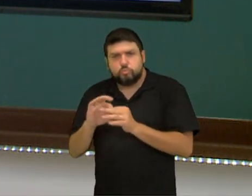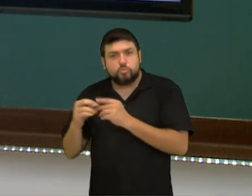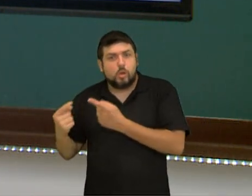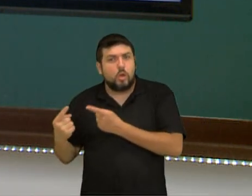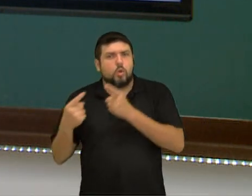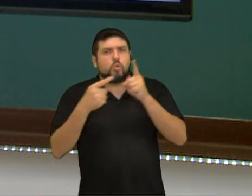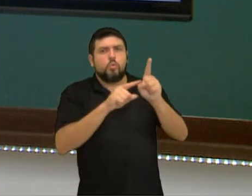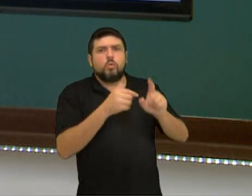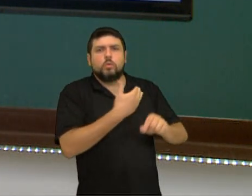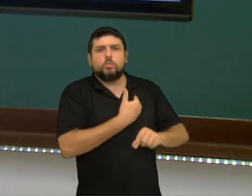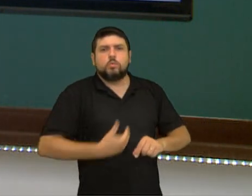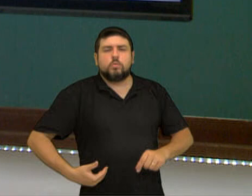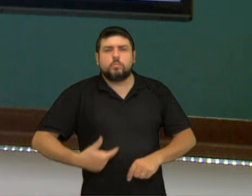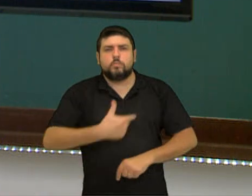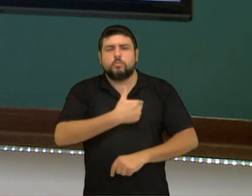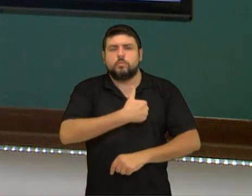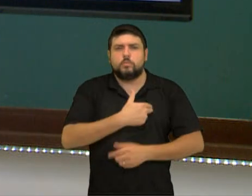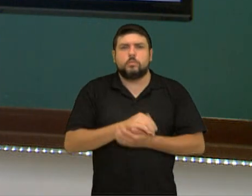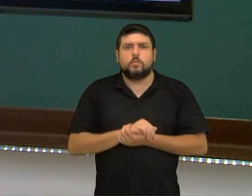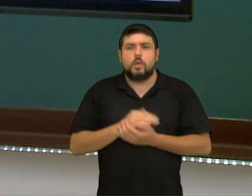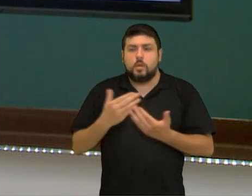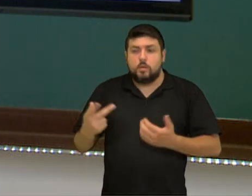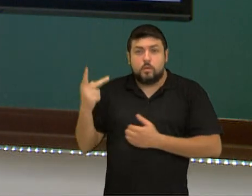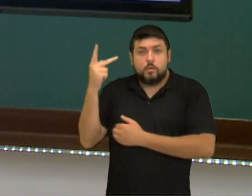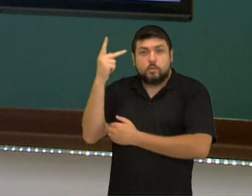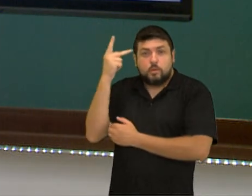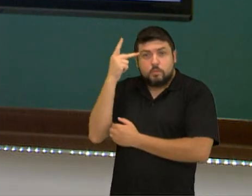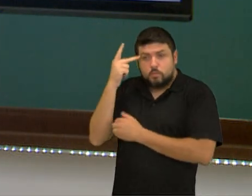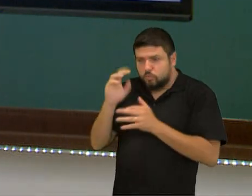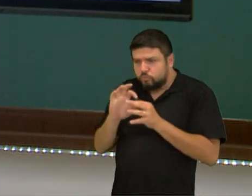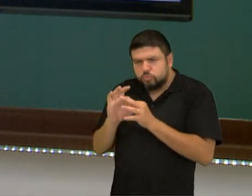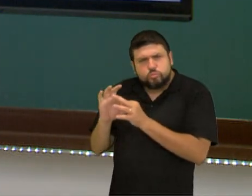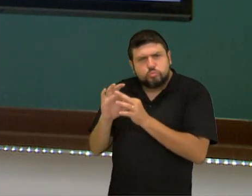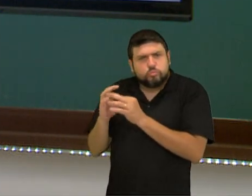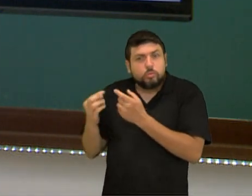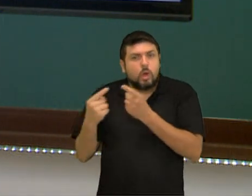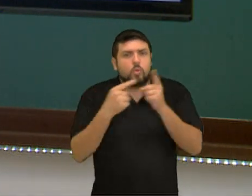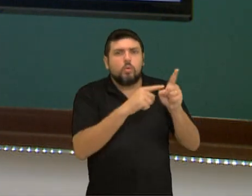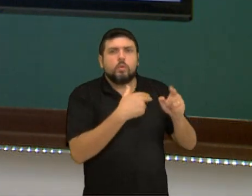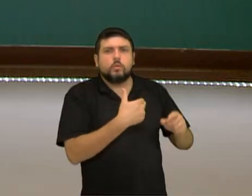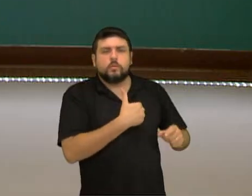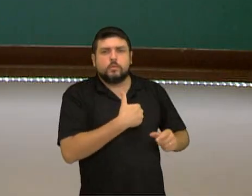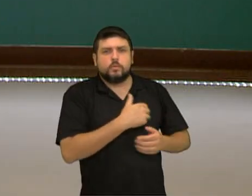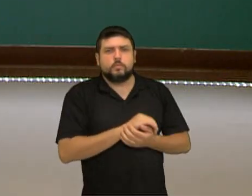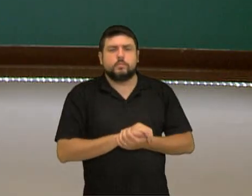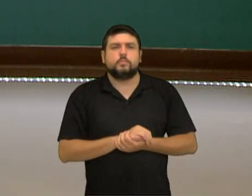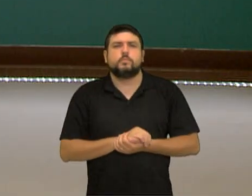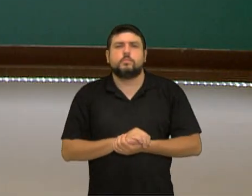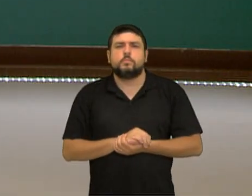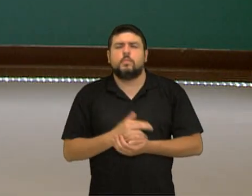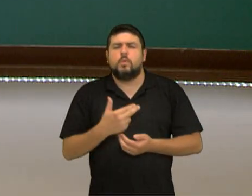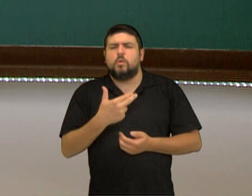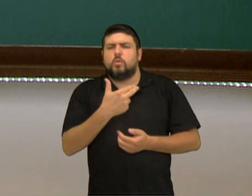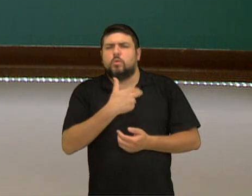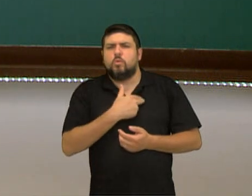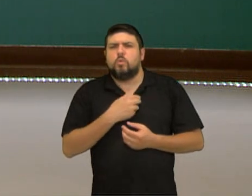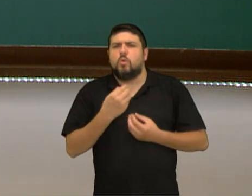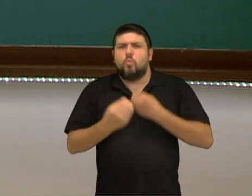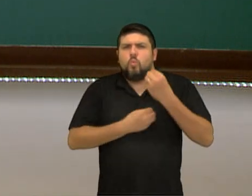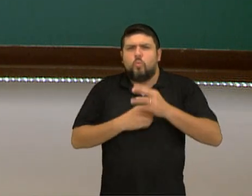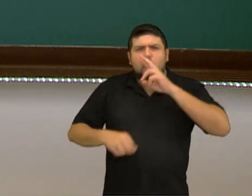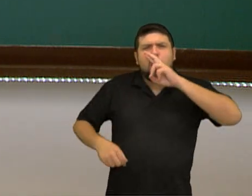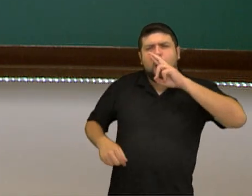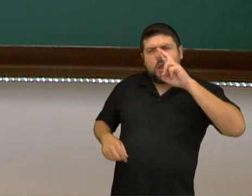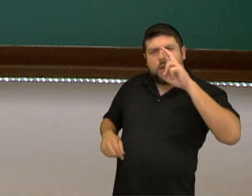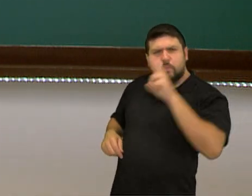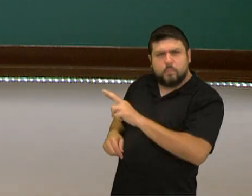São Paulo então tentava mostrar uma união em oposição ao Vargas. Atitudes do Getúlio Vargas como reação a